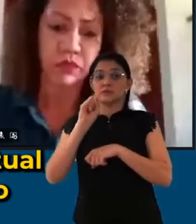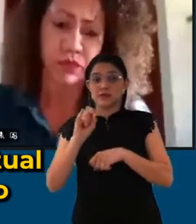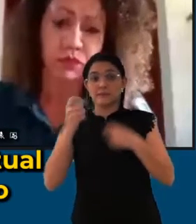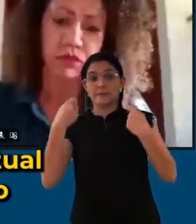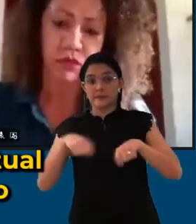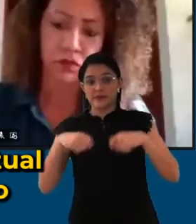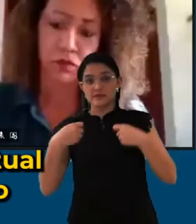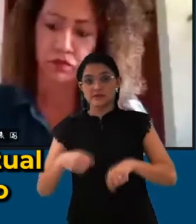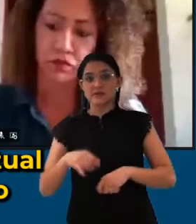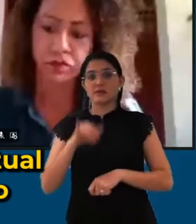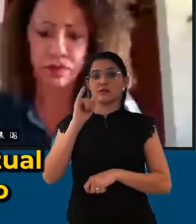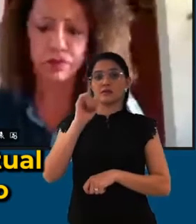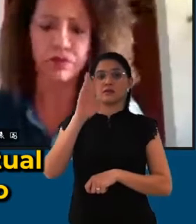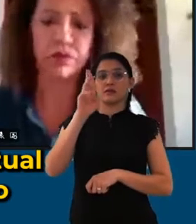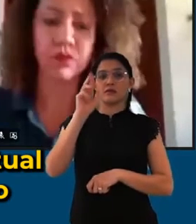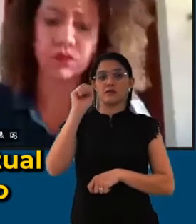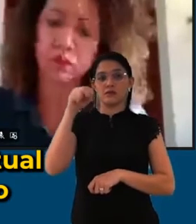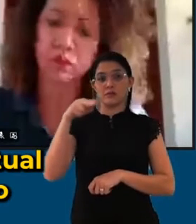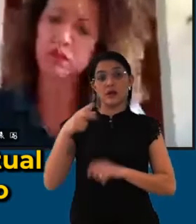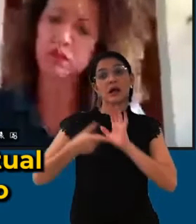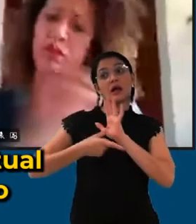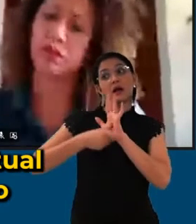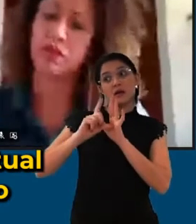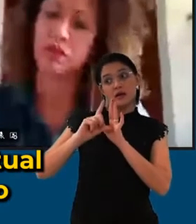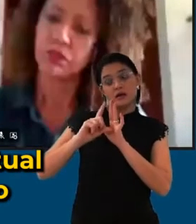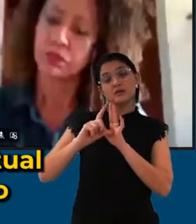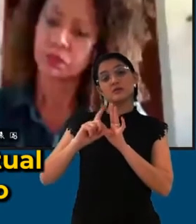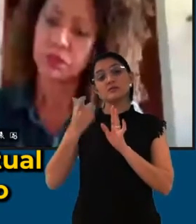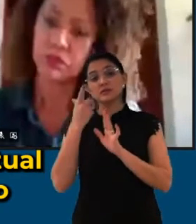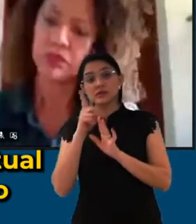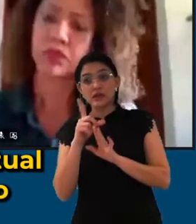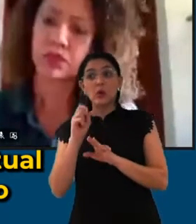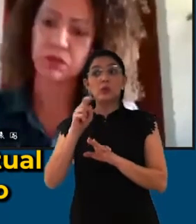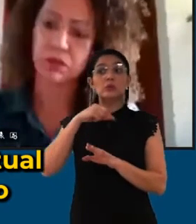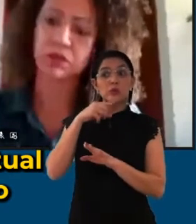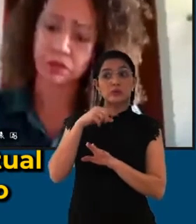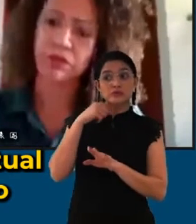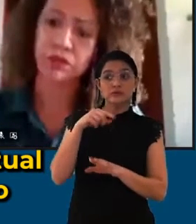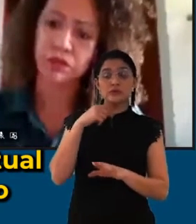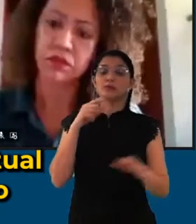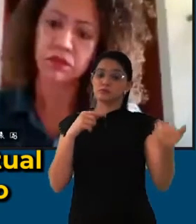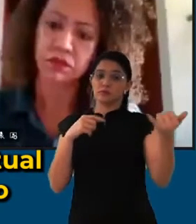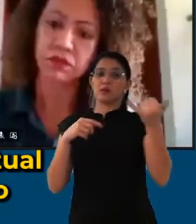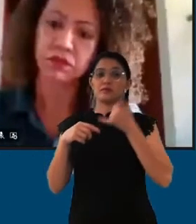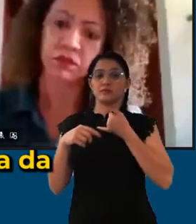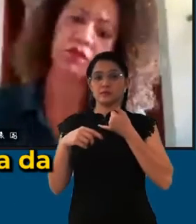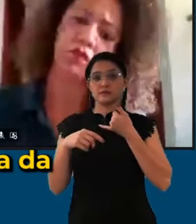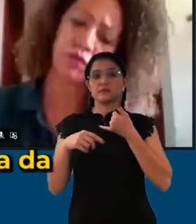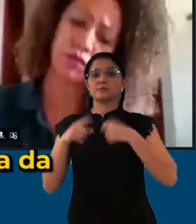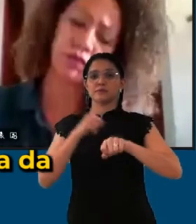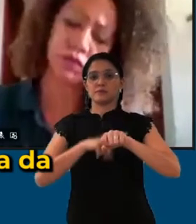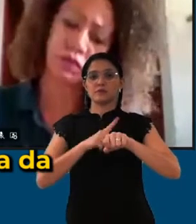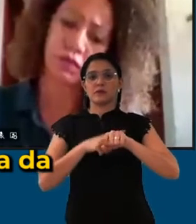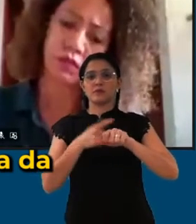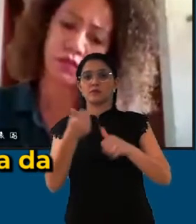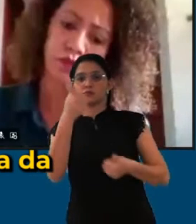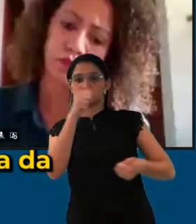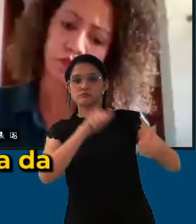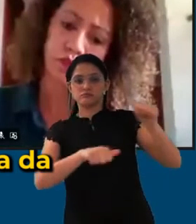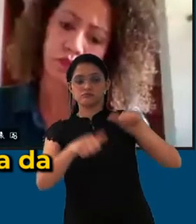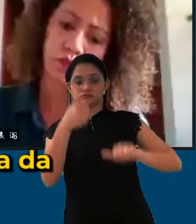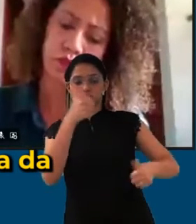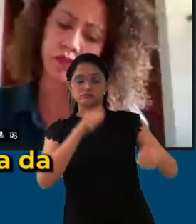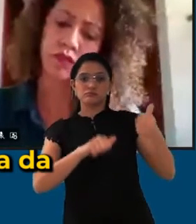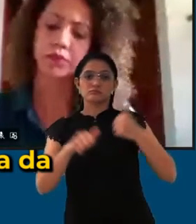aí o IBRAM, então, apresente aí, né, uma eventual impossibilidade de analisar nesse prazo aí, a partir da